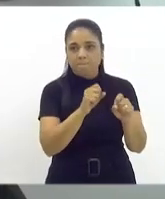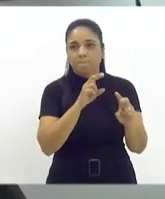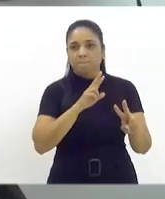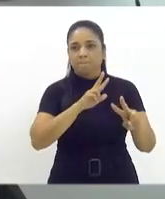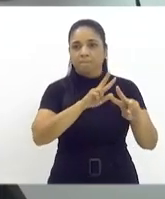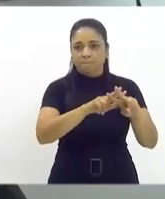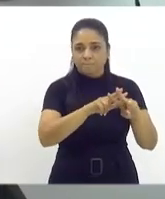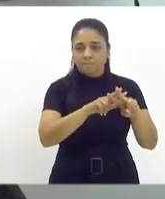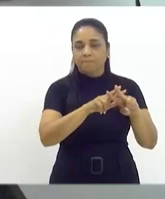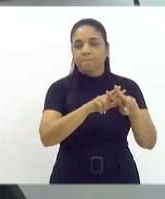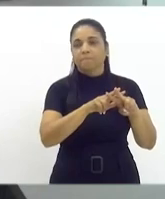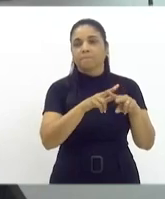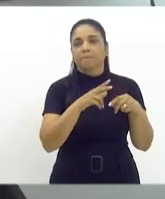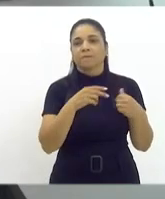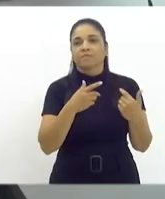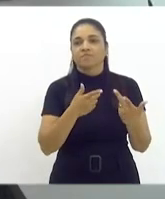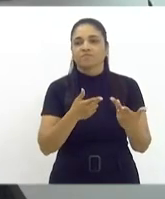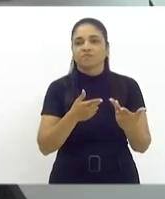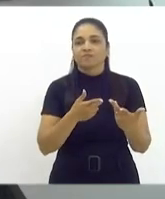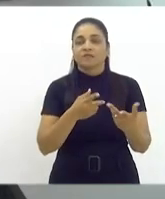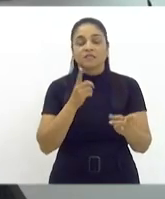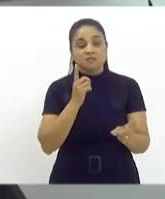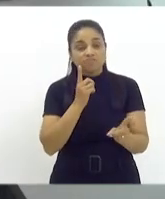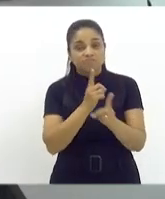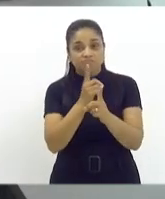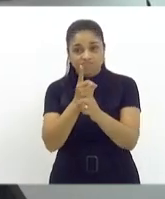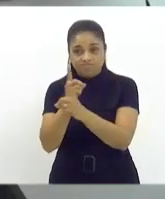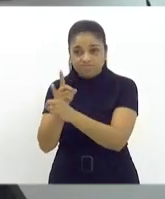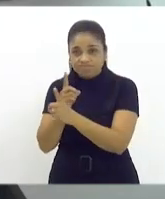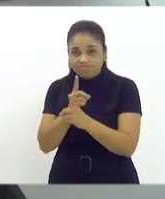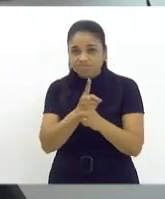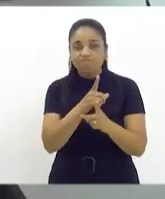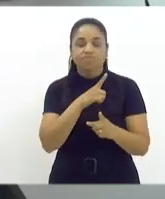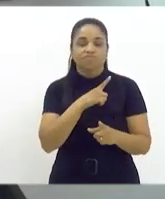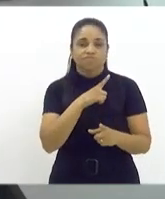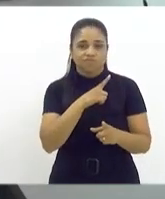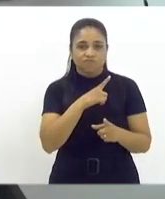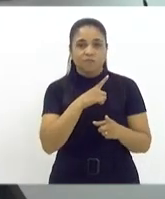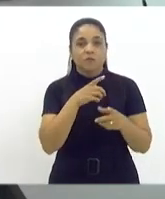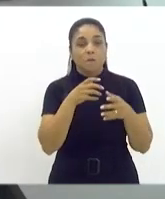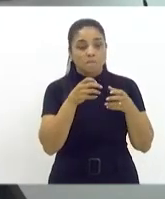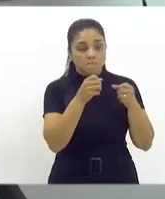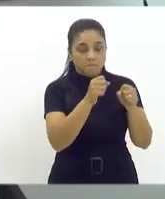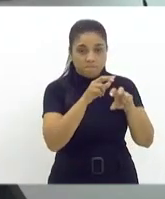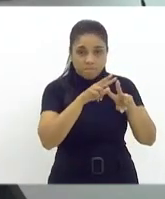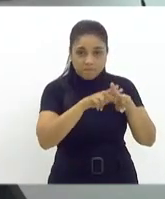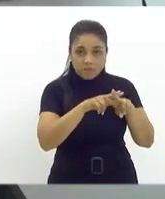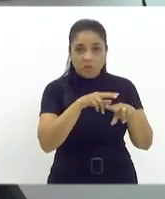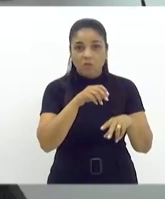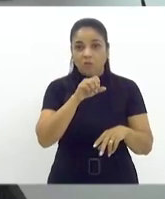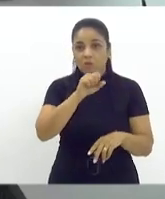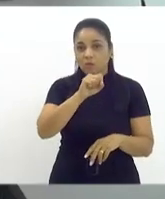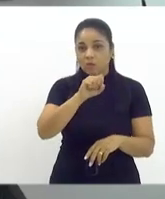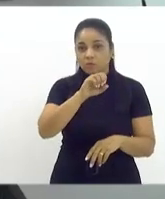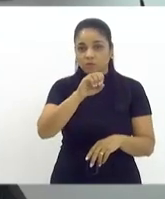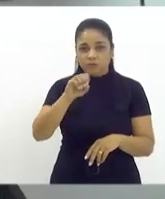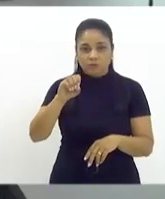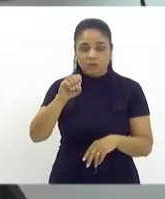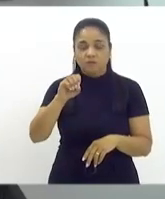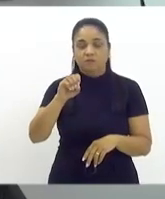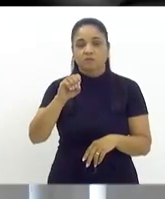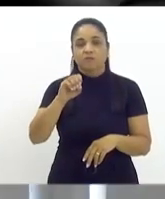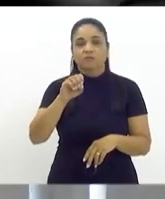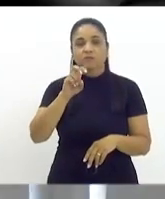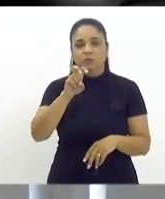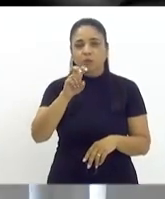retratamos a prisão preventiva e identificamos que nós tivemos prisões cerca de 851 dias que